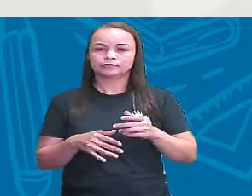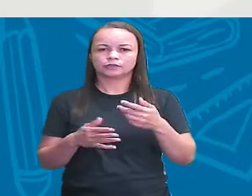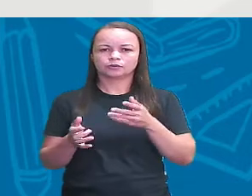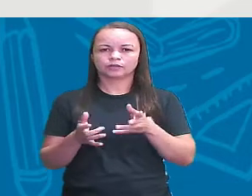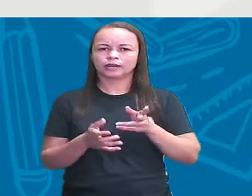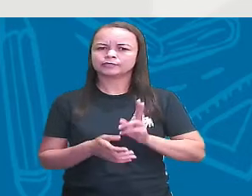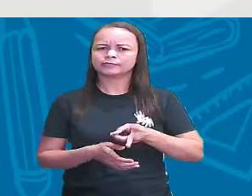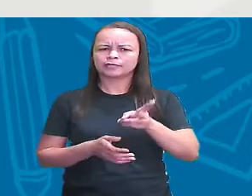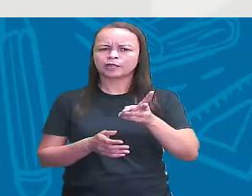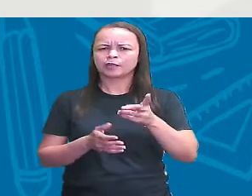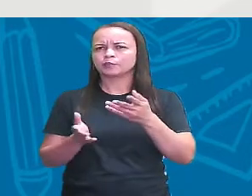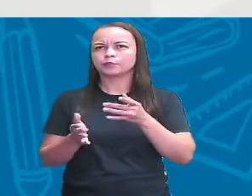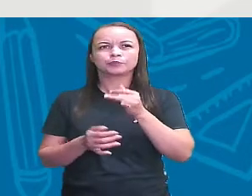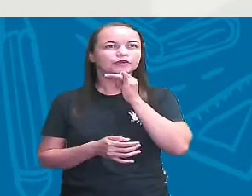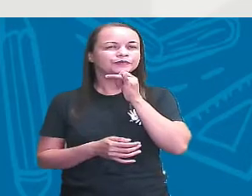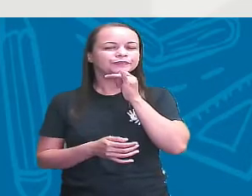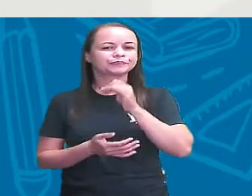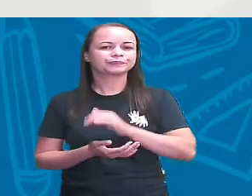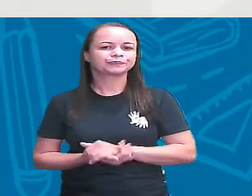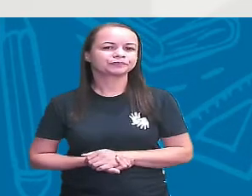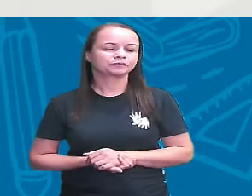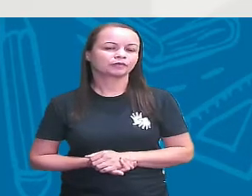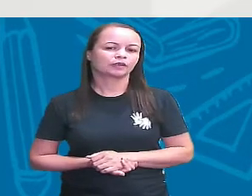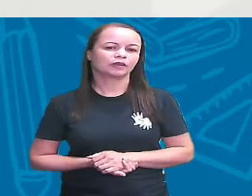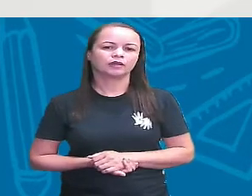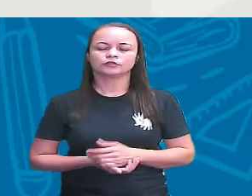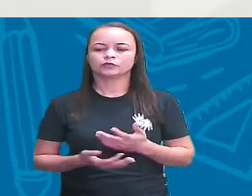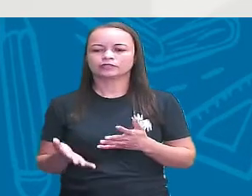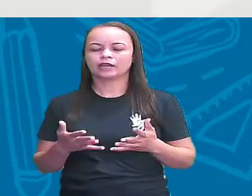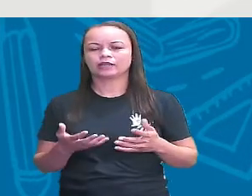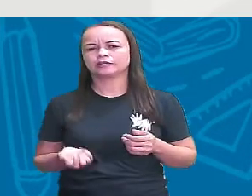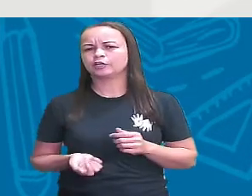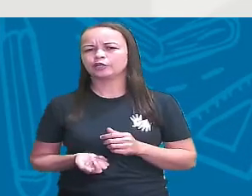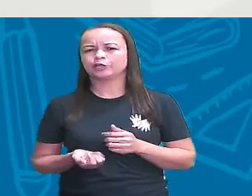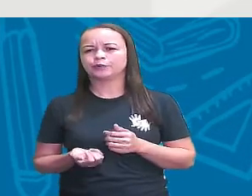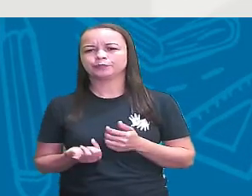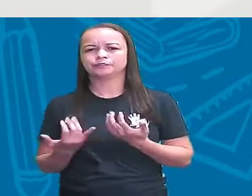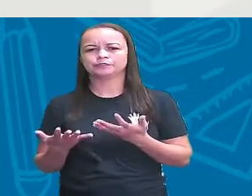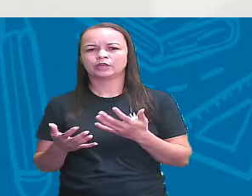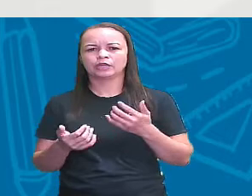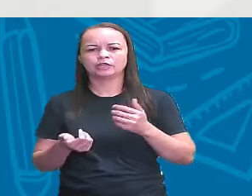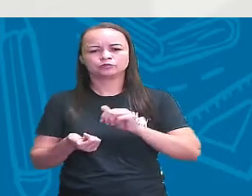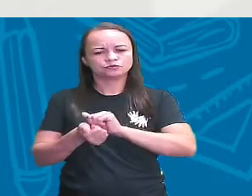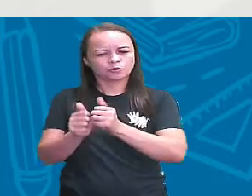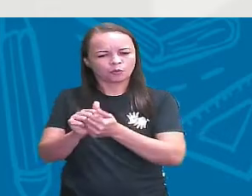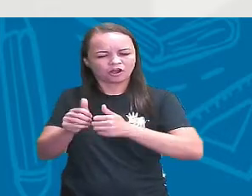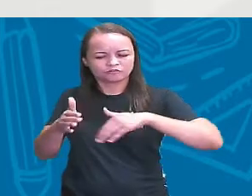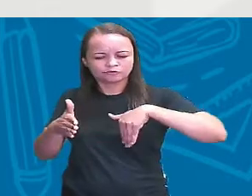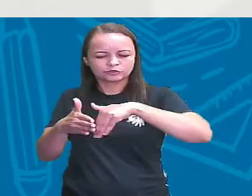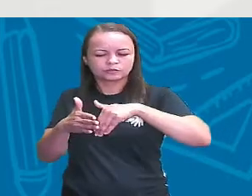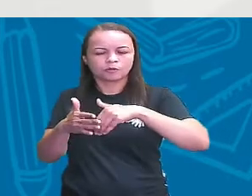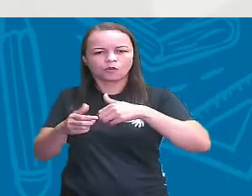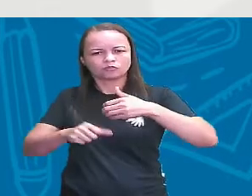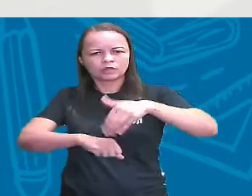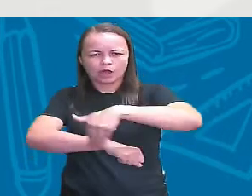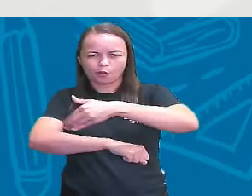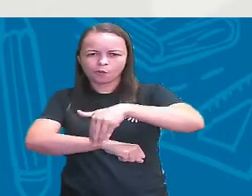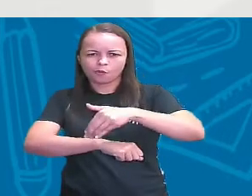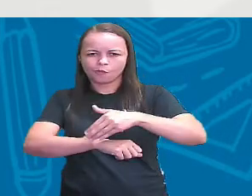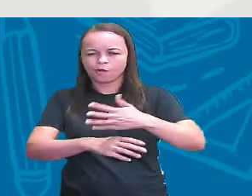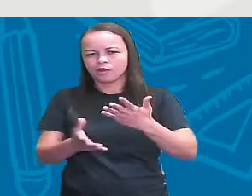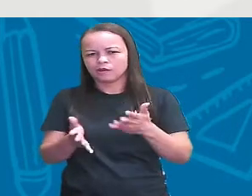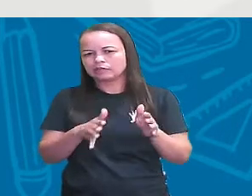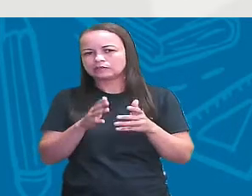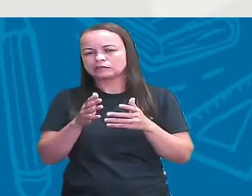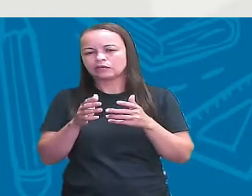que a gente usa, por exemplo, quando a gente está lá jogando futebol na rua da nossa